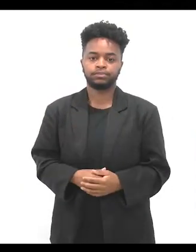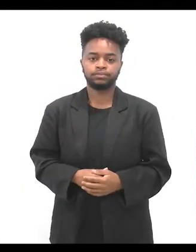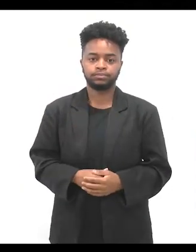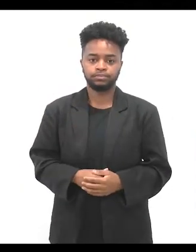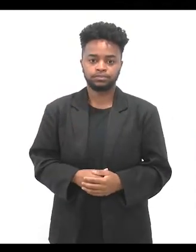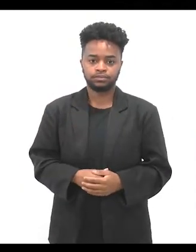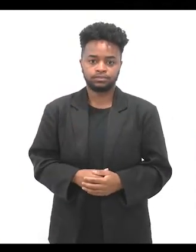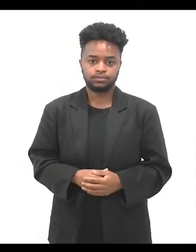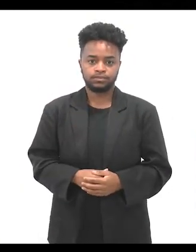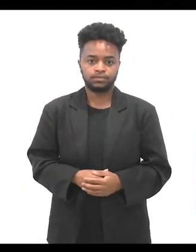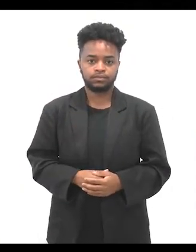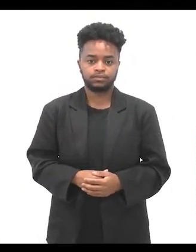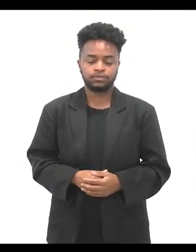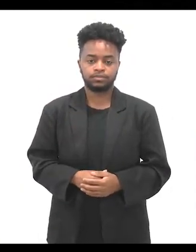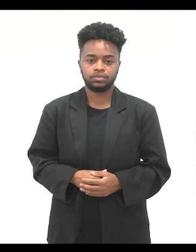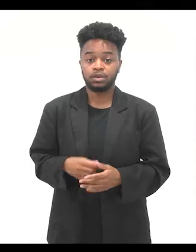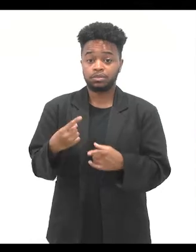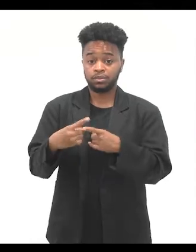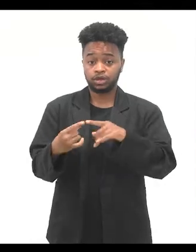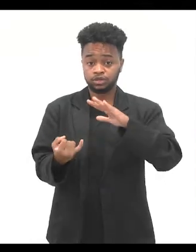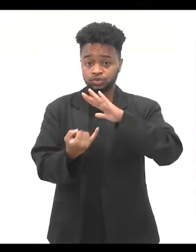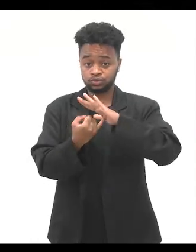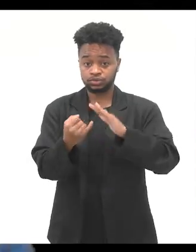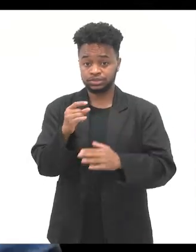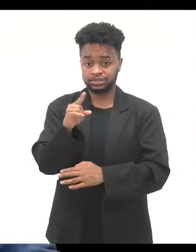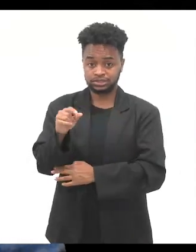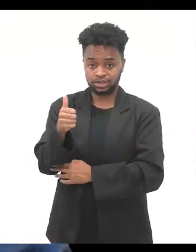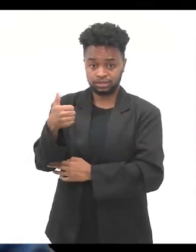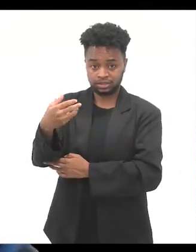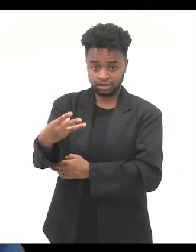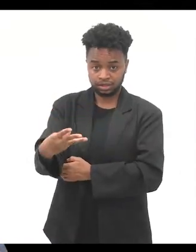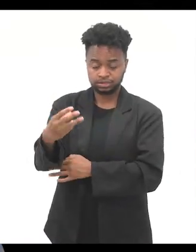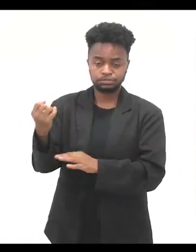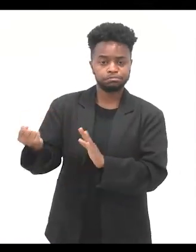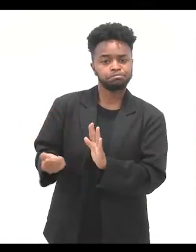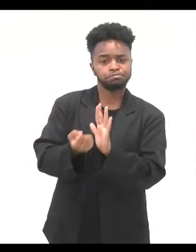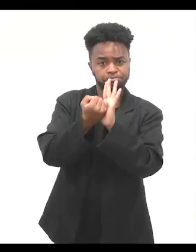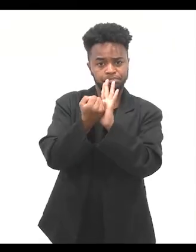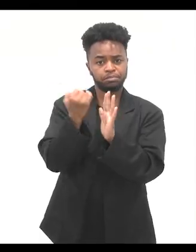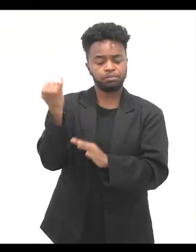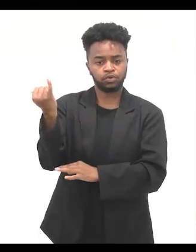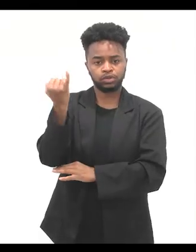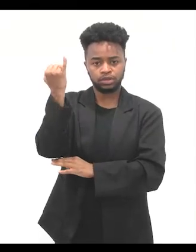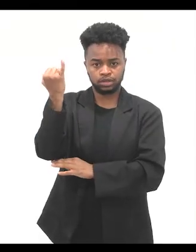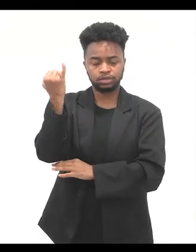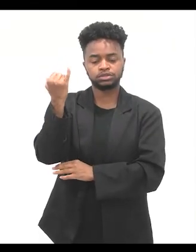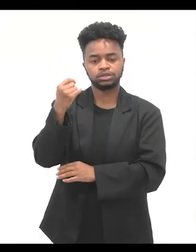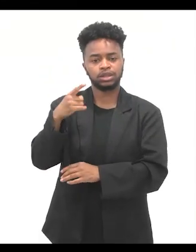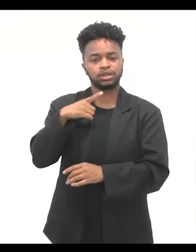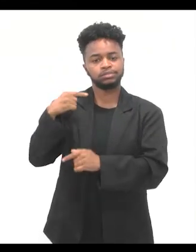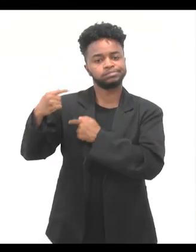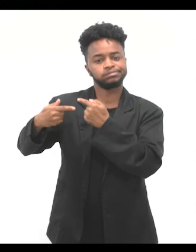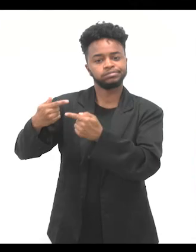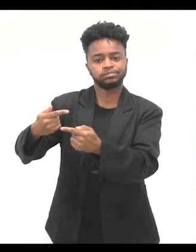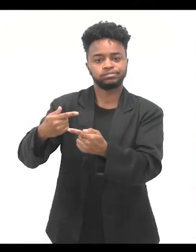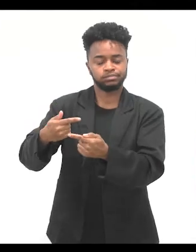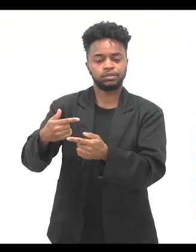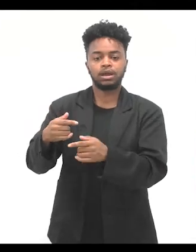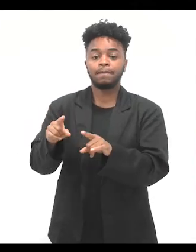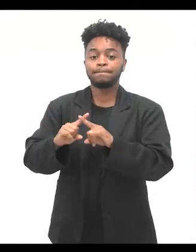para a instituição Colônia Z13, é um marco que vai ficar para gerações e gerações. E, através do